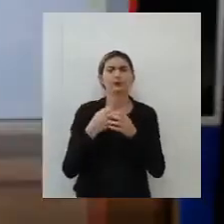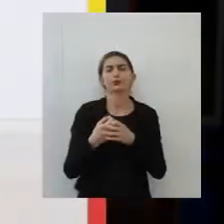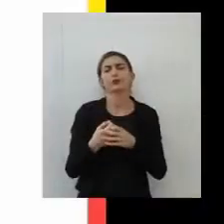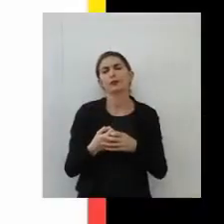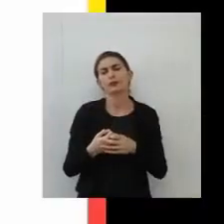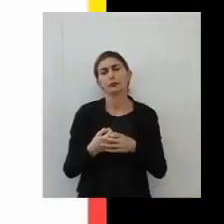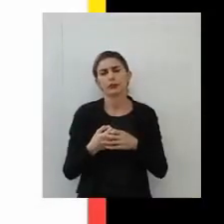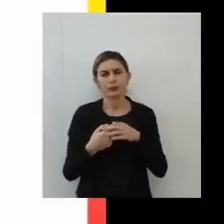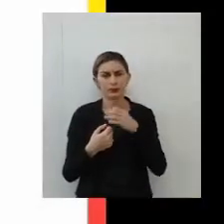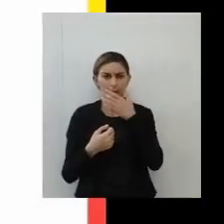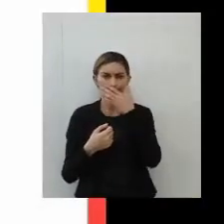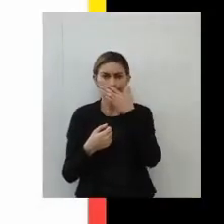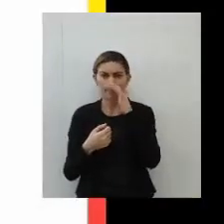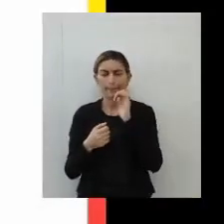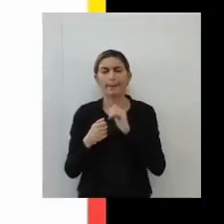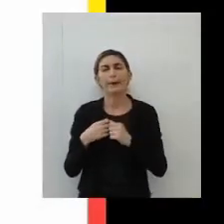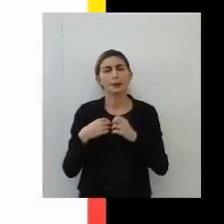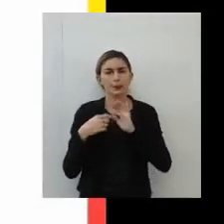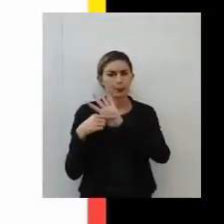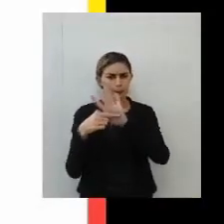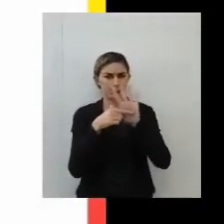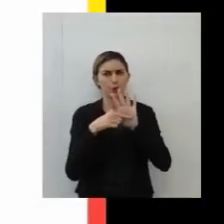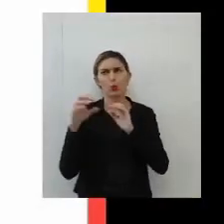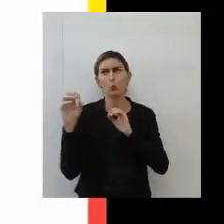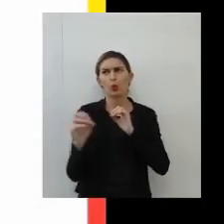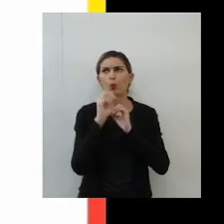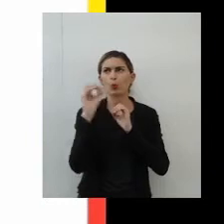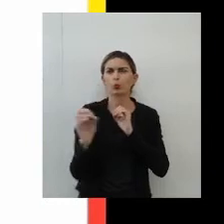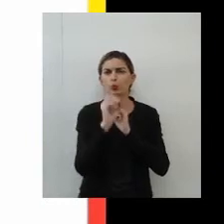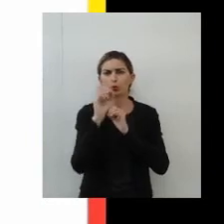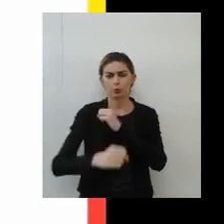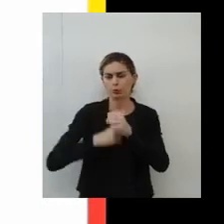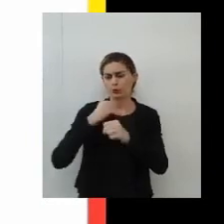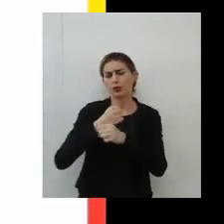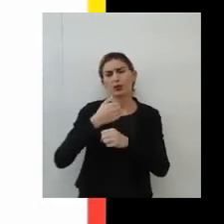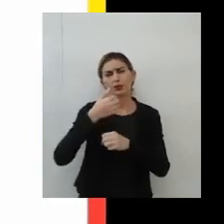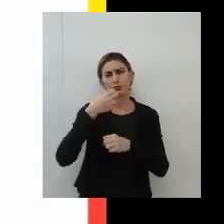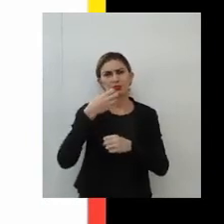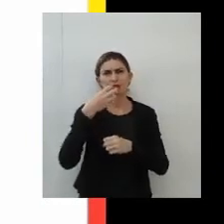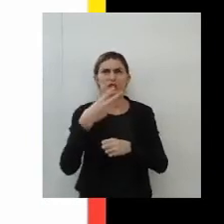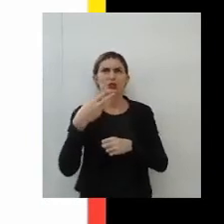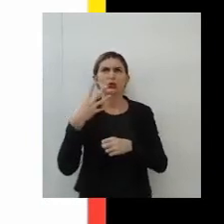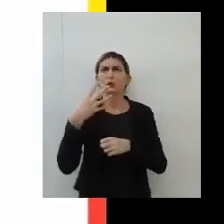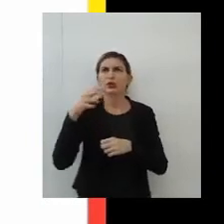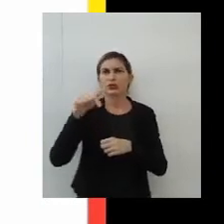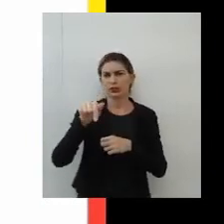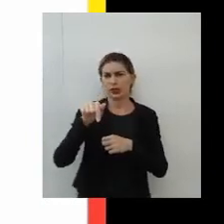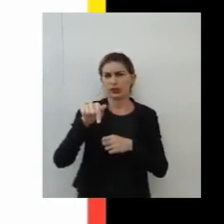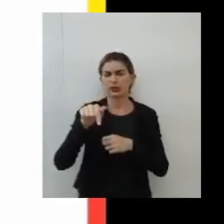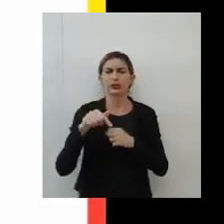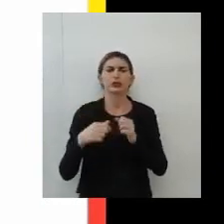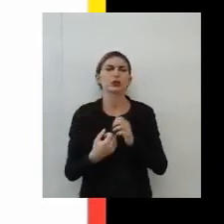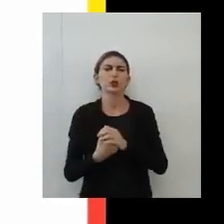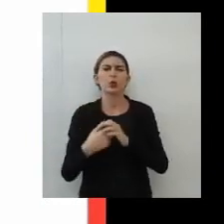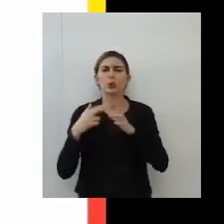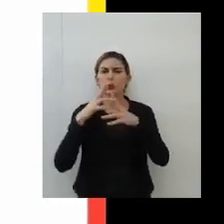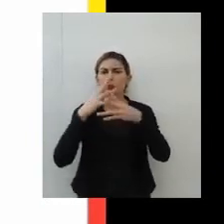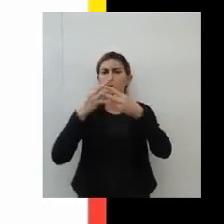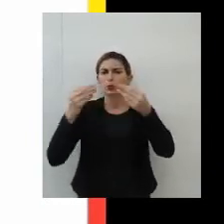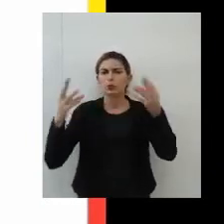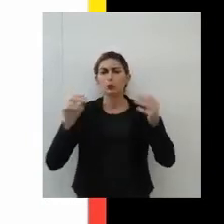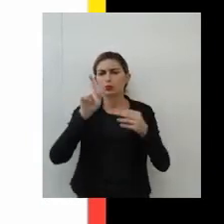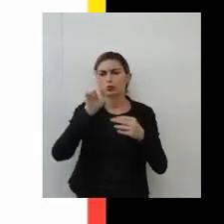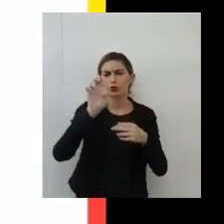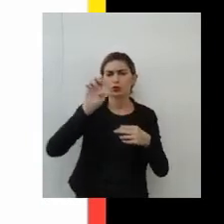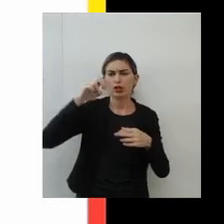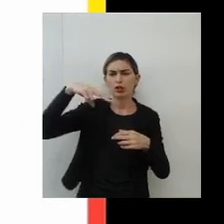Tá? Eis que em outubro do ano de 1347, da encarnação do Senhor, muitos genoveses